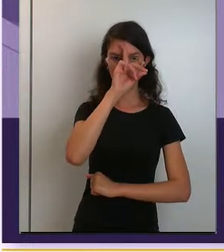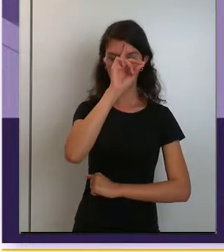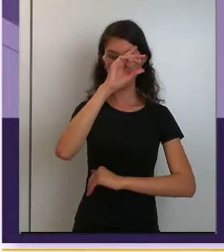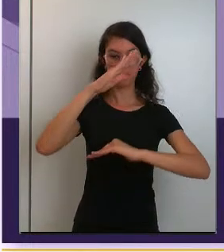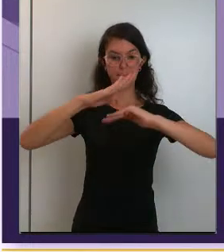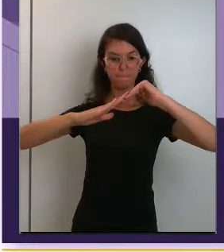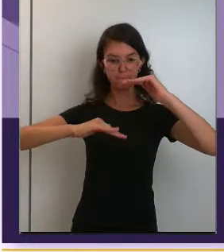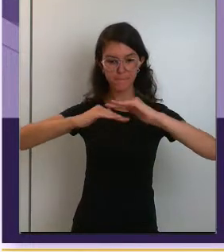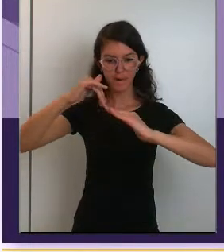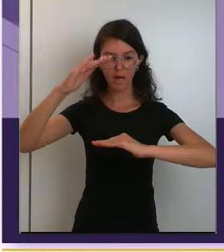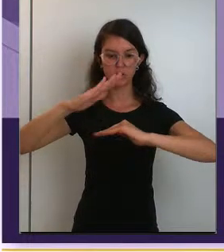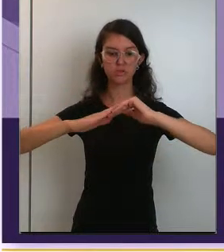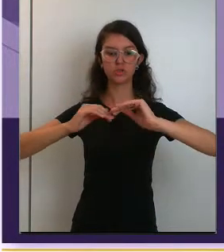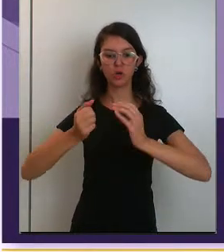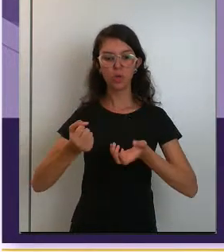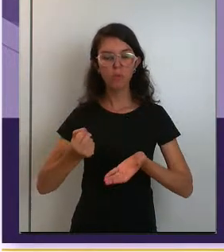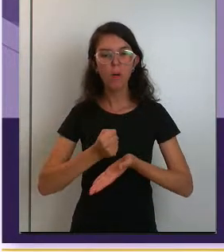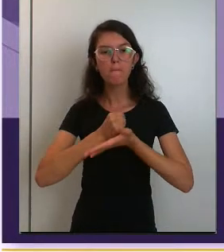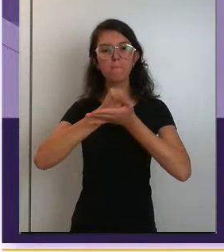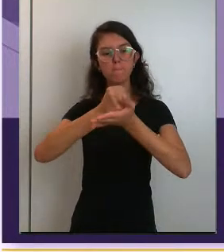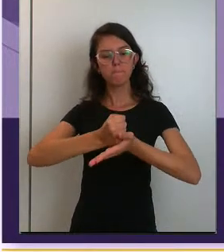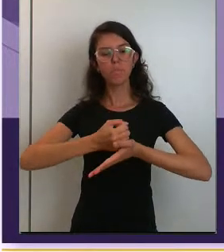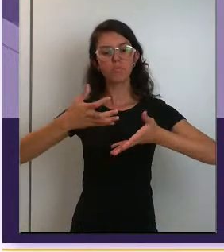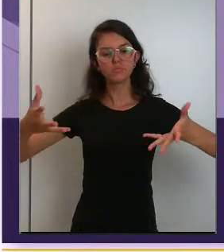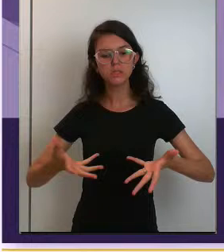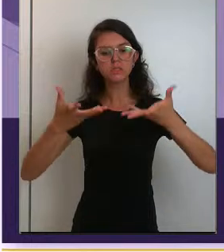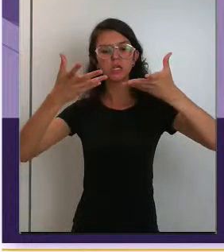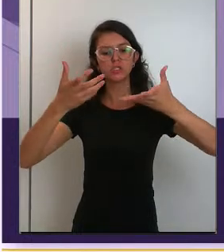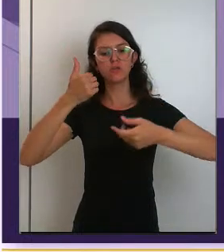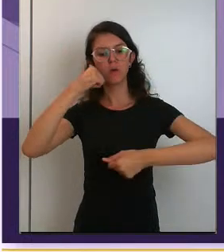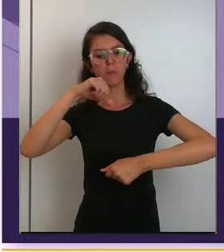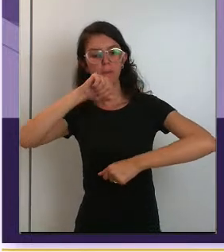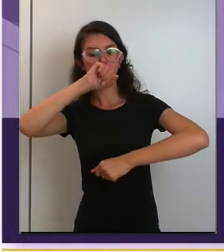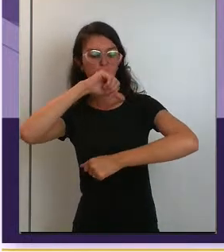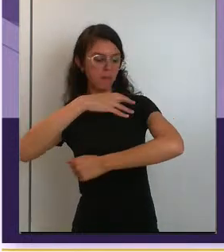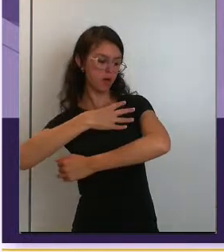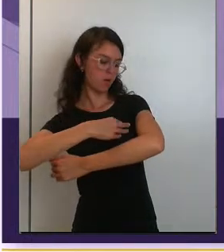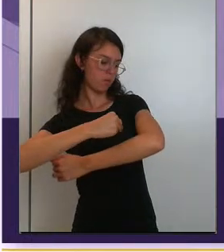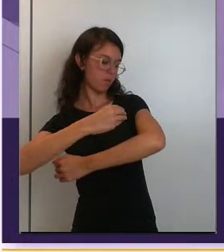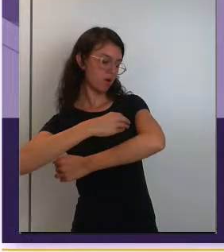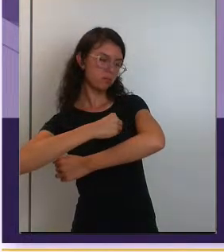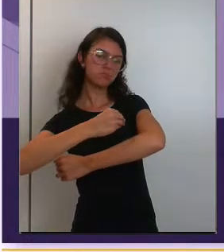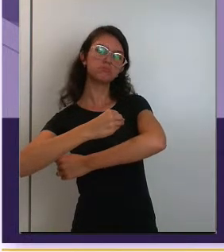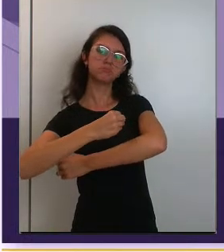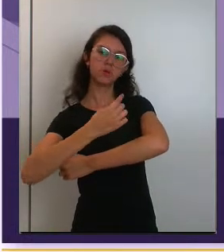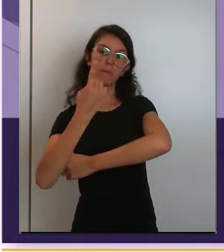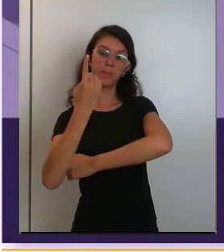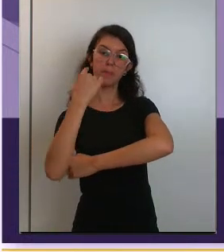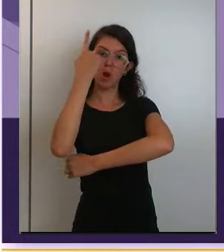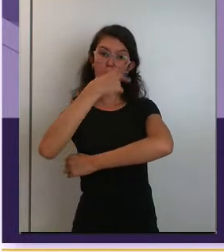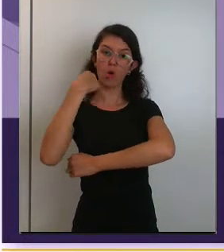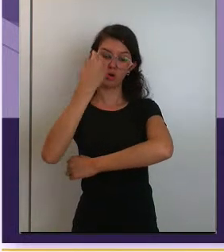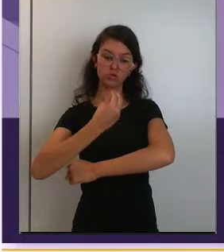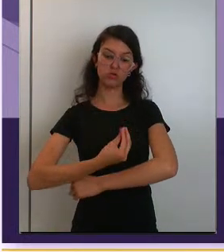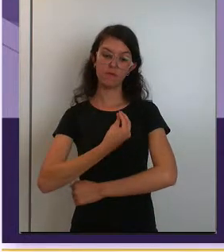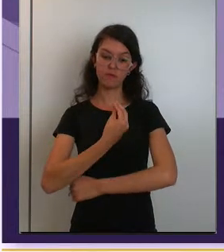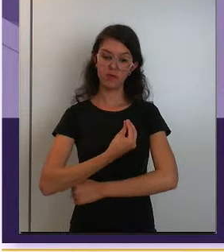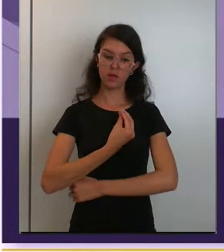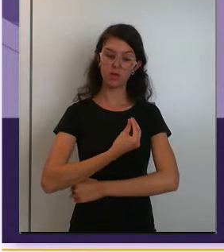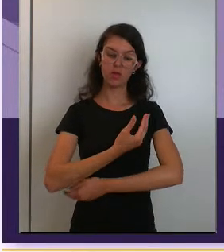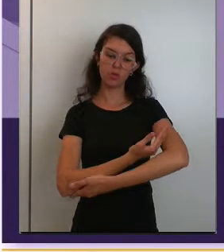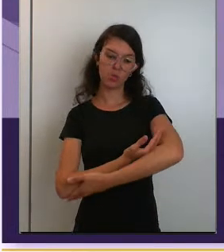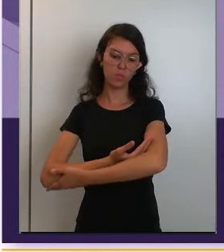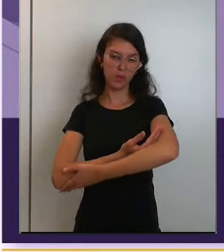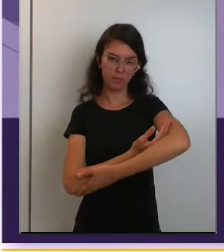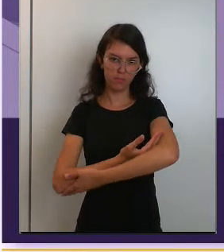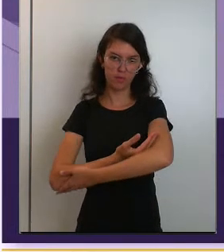pratiquem isso, né, incentivem isso entre as puérperas. O aleitamento materno exclusivo em menores de